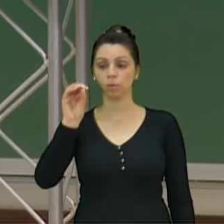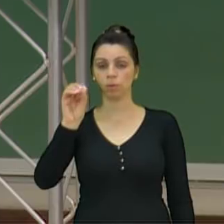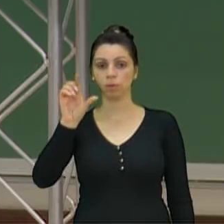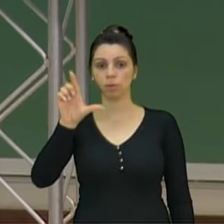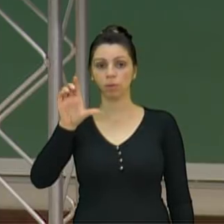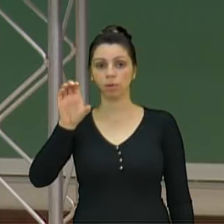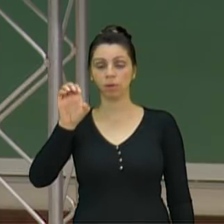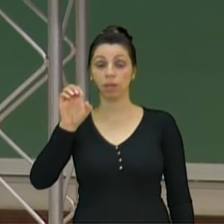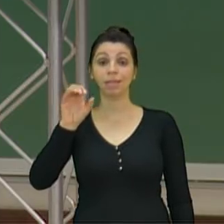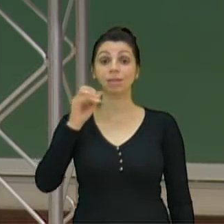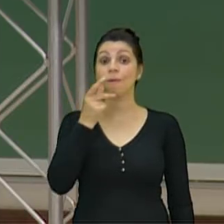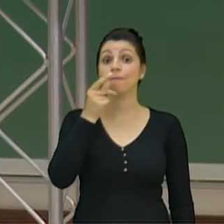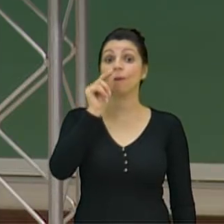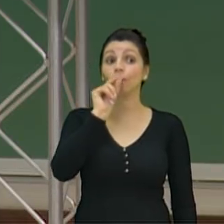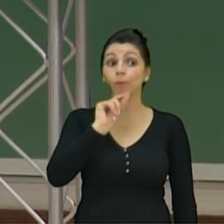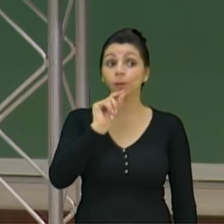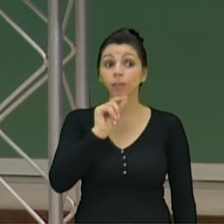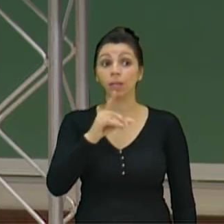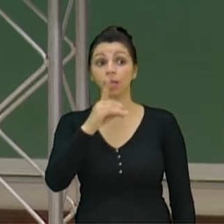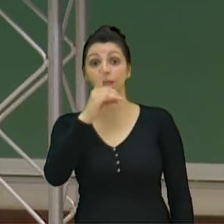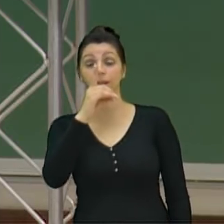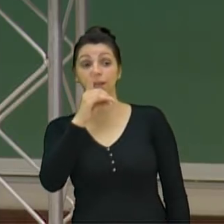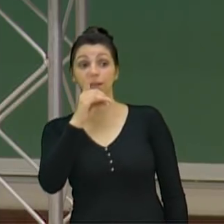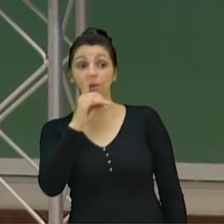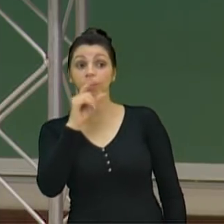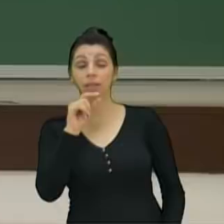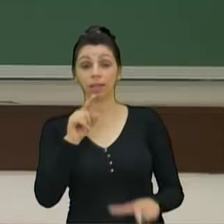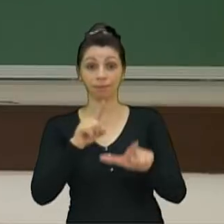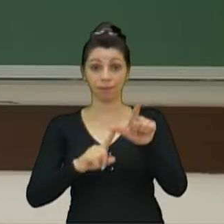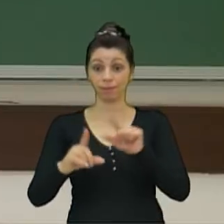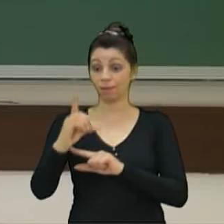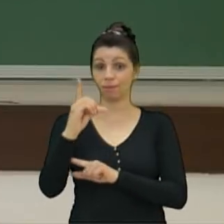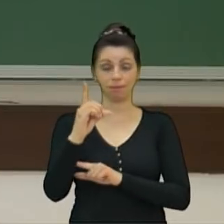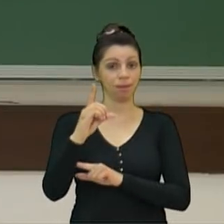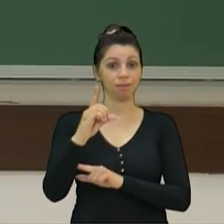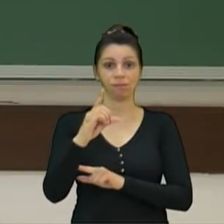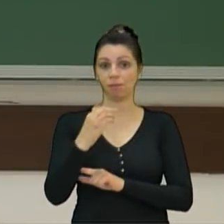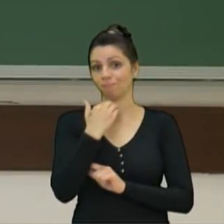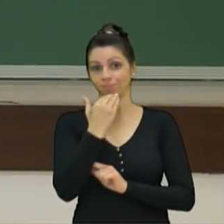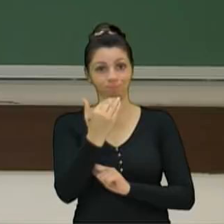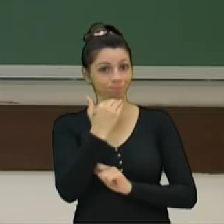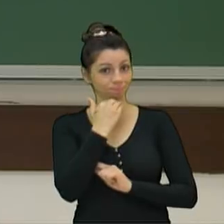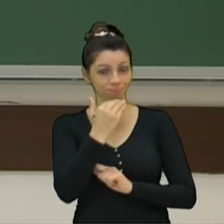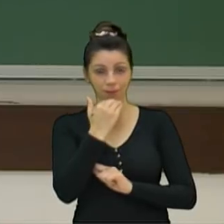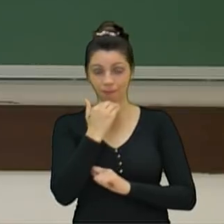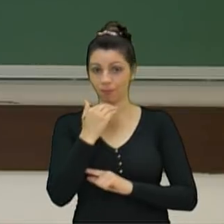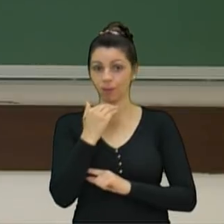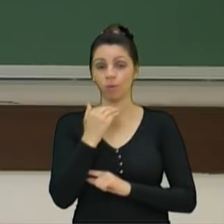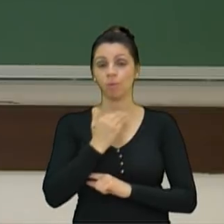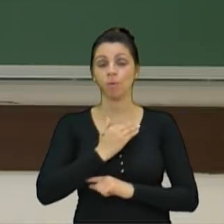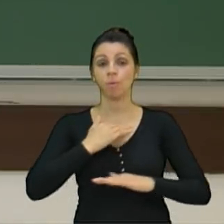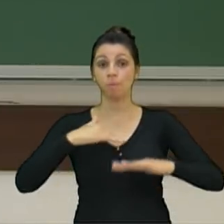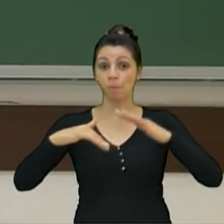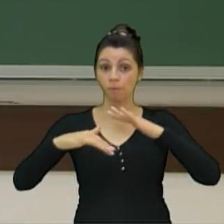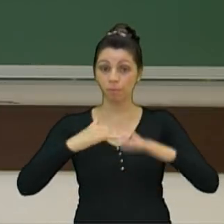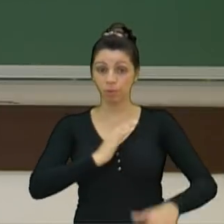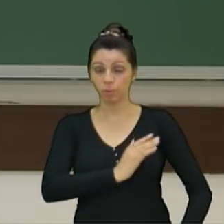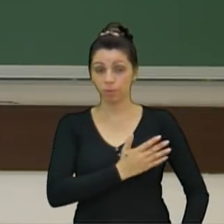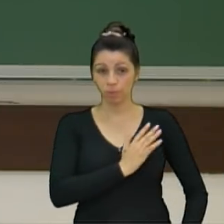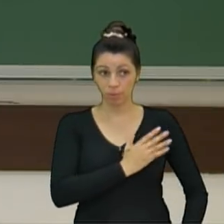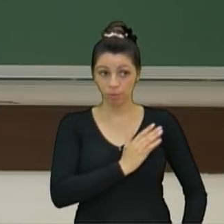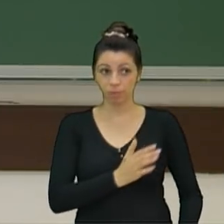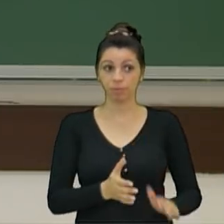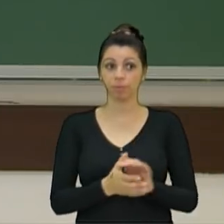diástase, não tem nada a ver com o movimento do coração, tá? Então, é só para confundir um pouquinho aqui, né? Para testar. Sinapse é